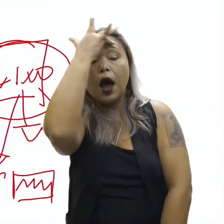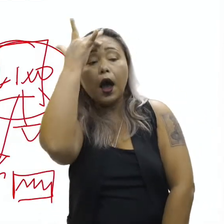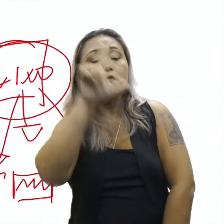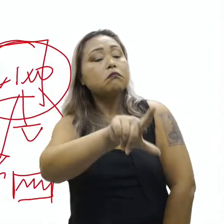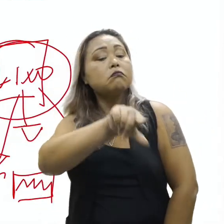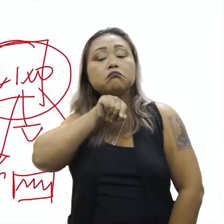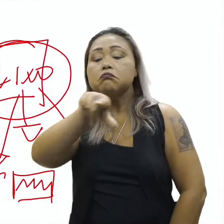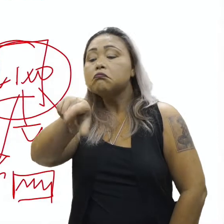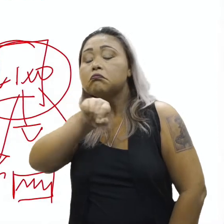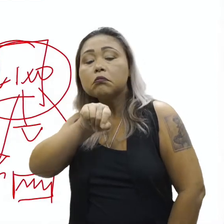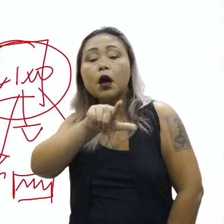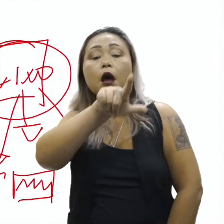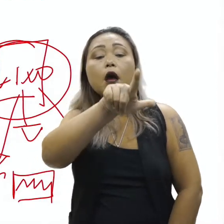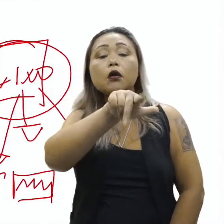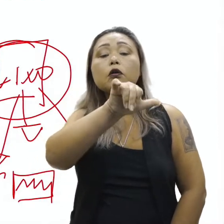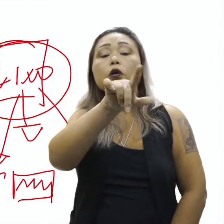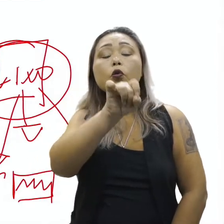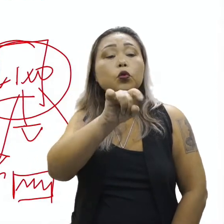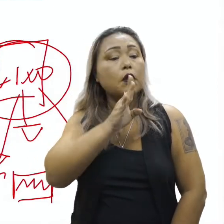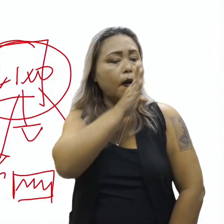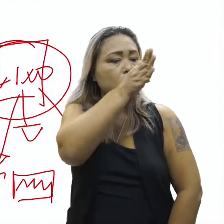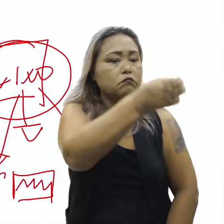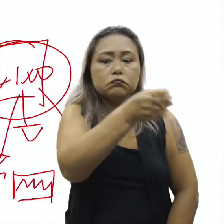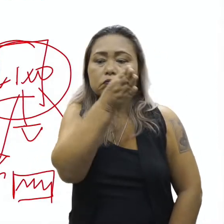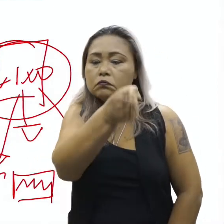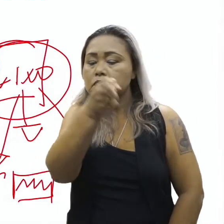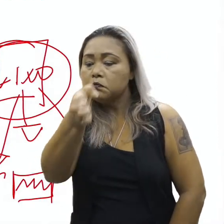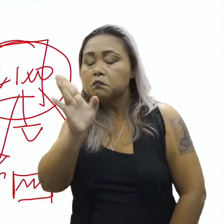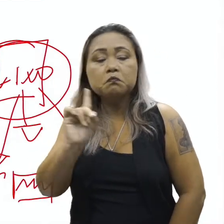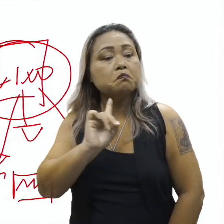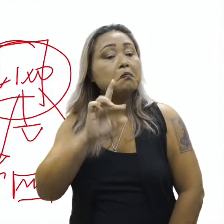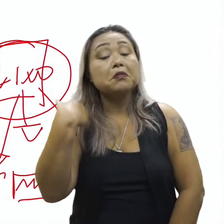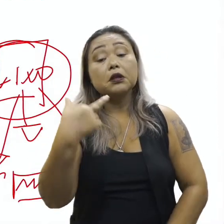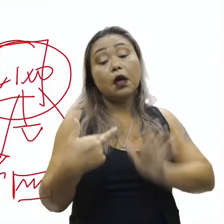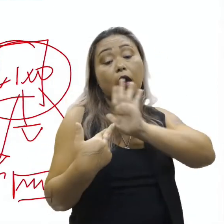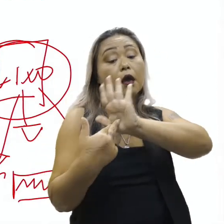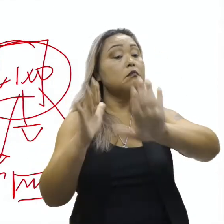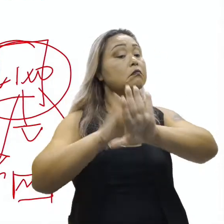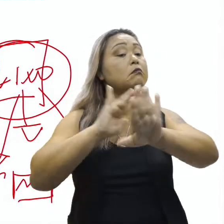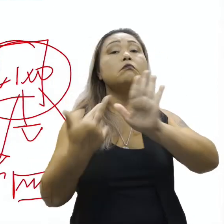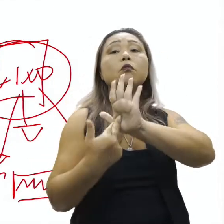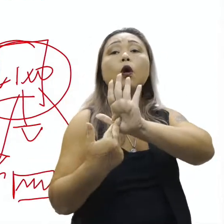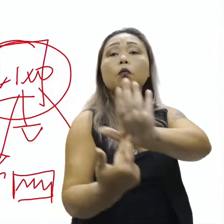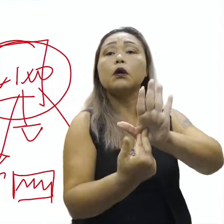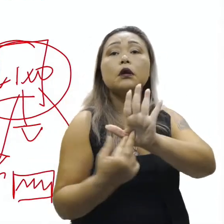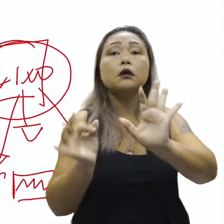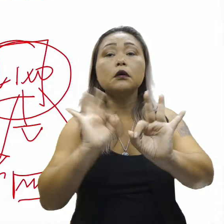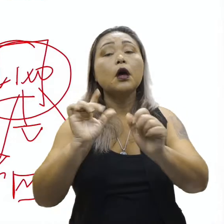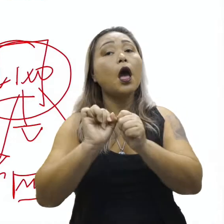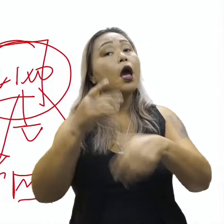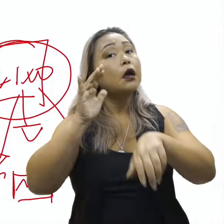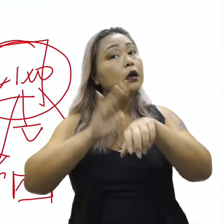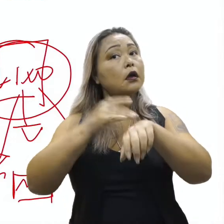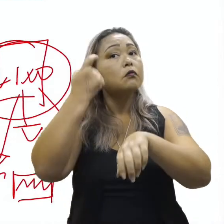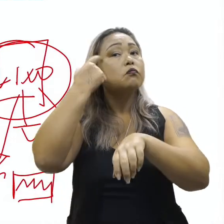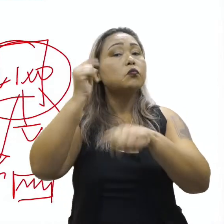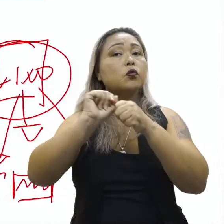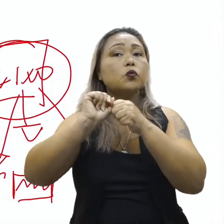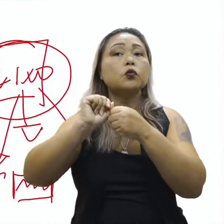lixo diretamente, sem nenhum intermediário, sem nenhum representante. Essa seria a ideia da